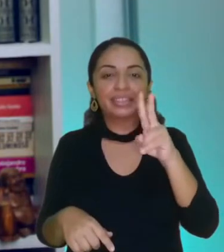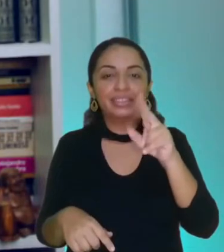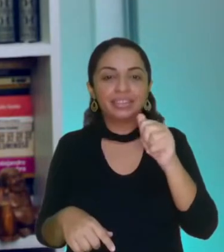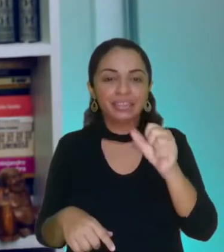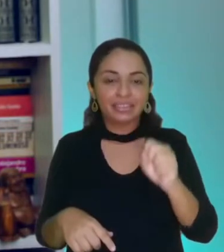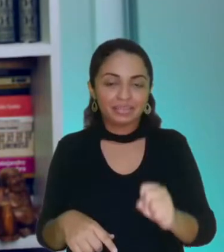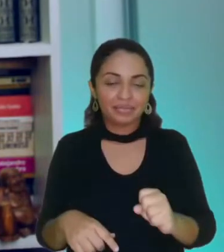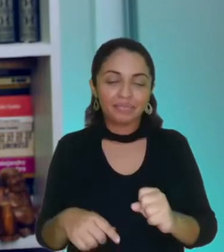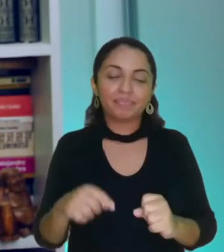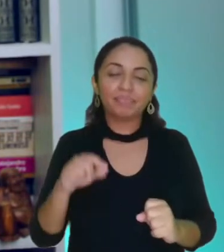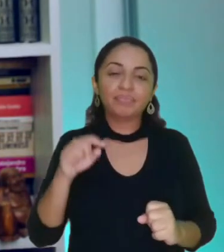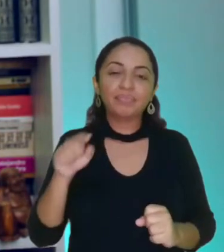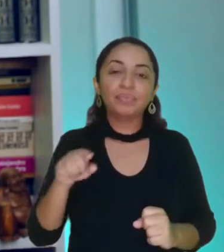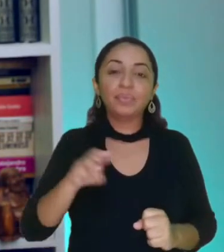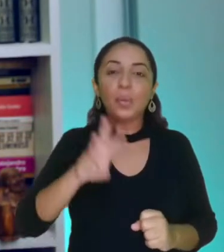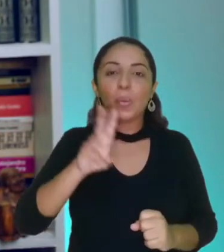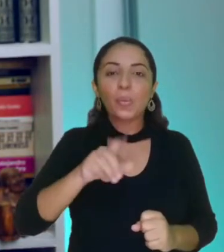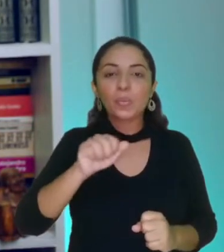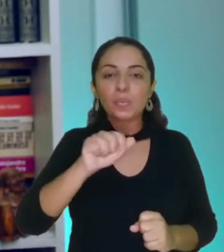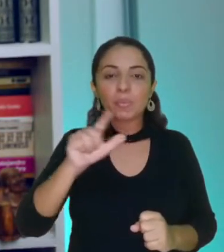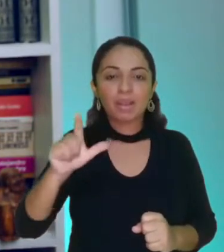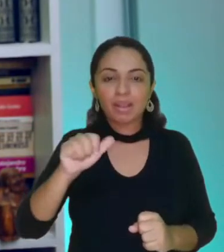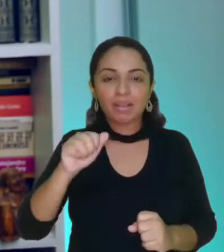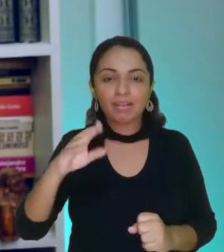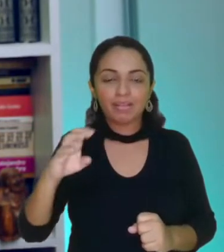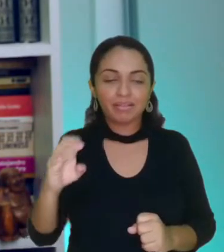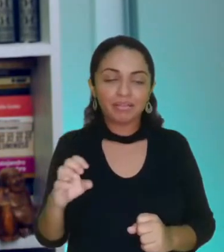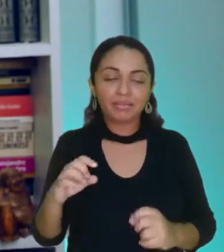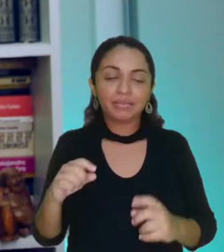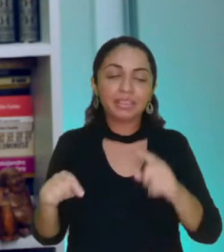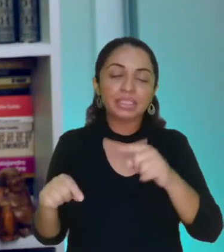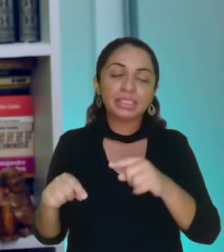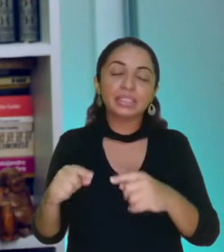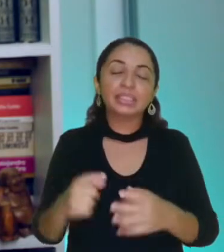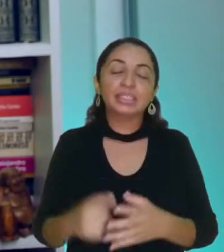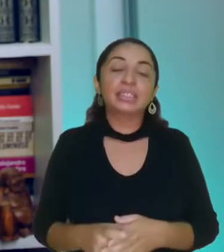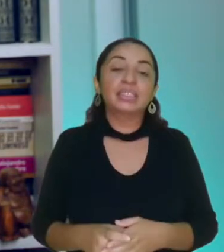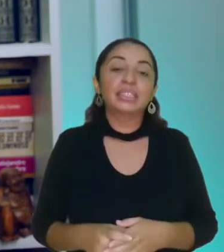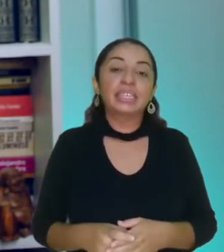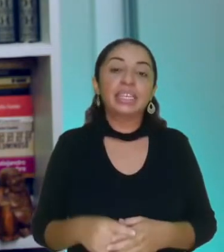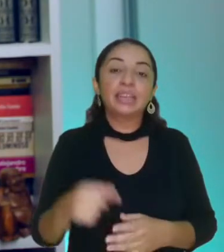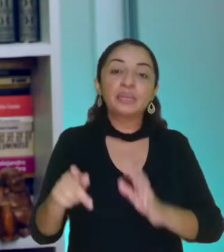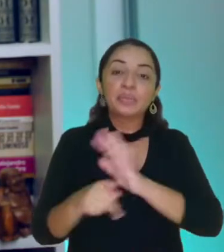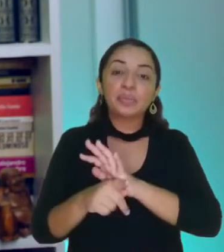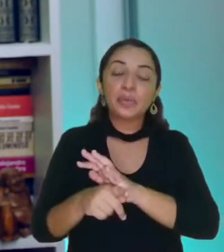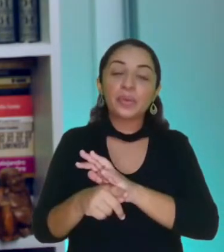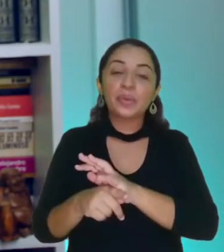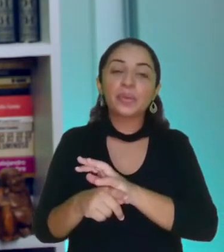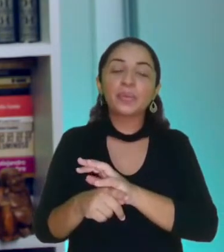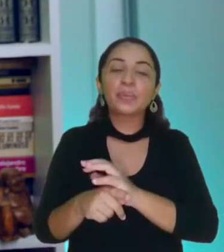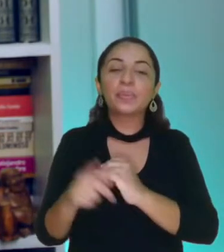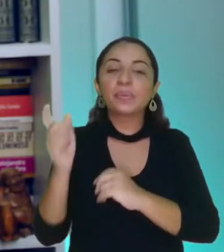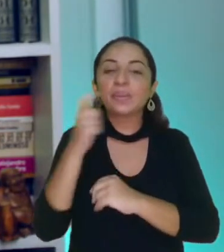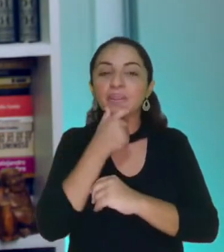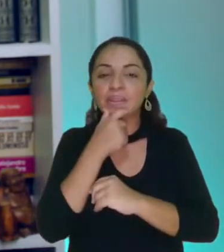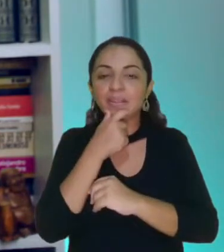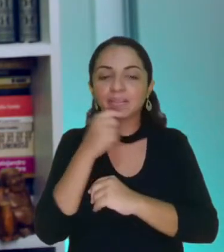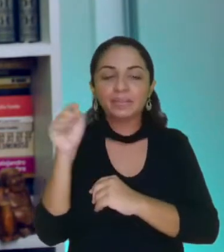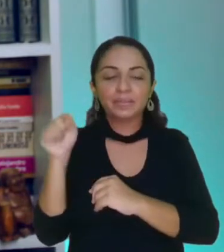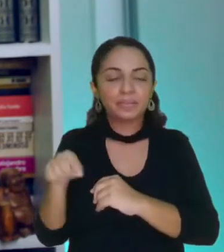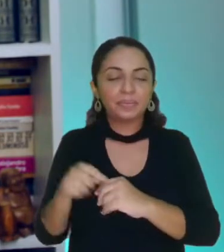né? Escritor londrino. Deixa eu ver qual outros livros aqui que ele tem aqui.